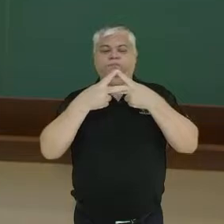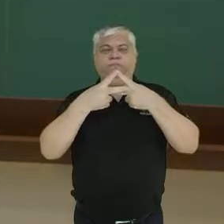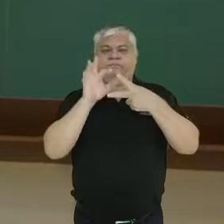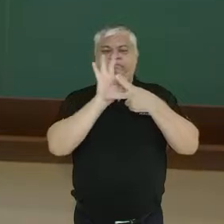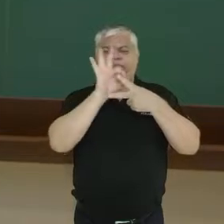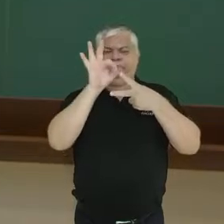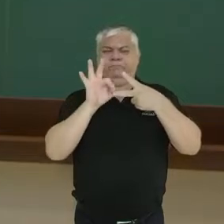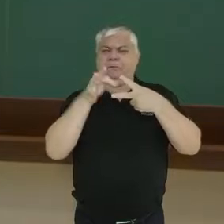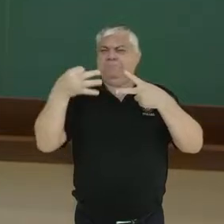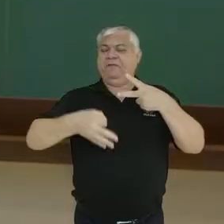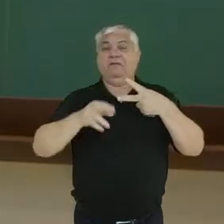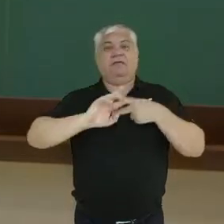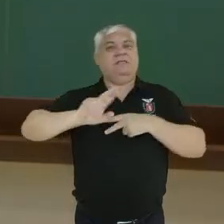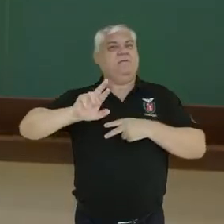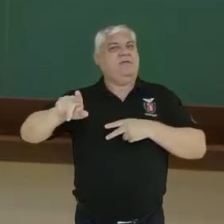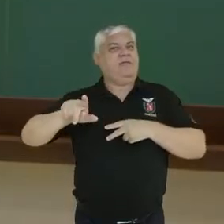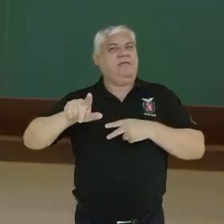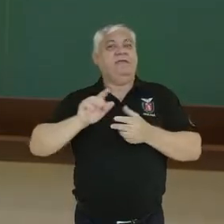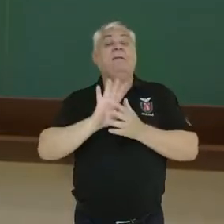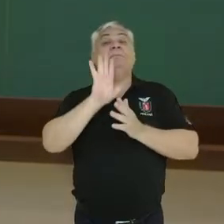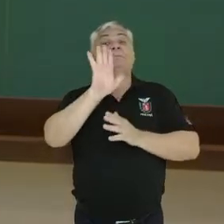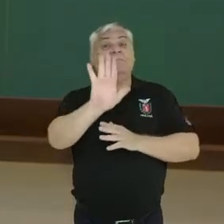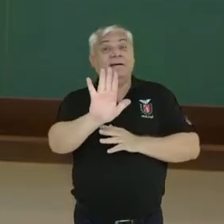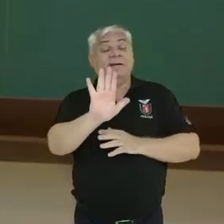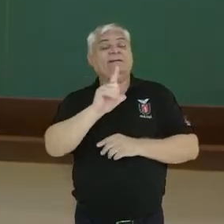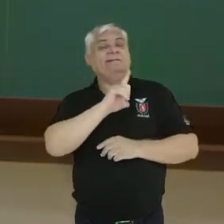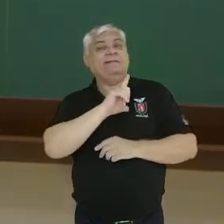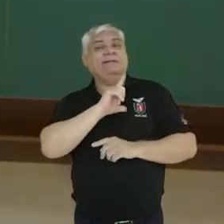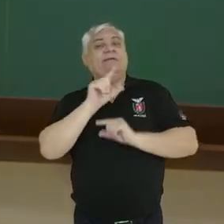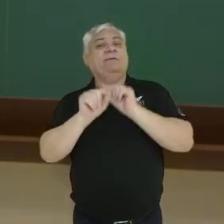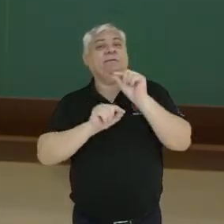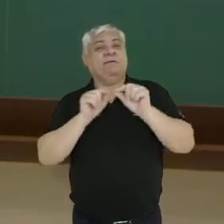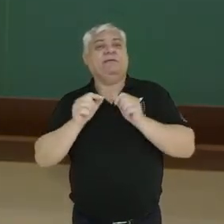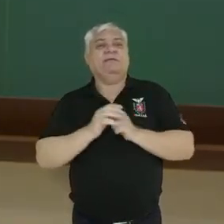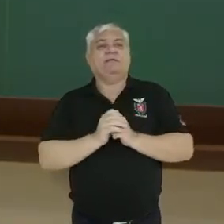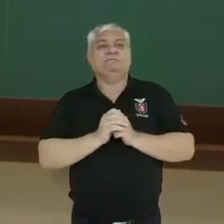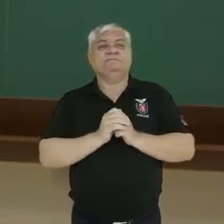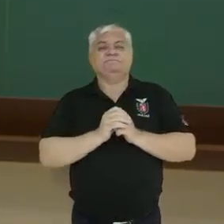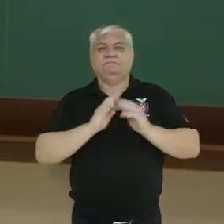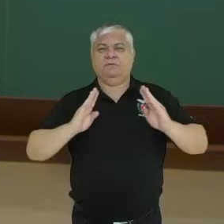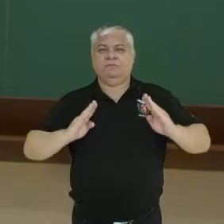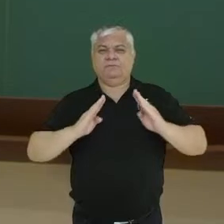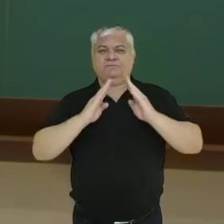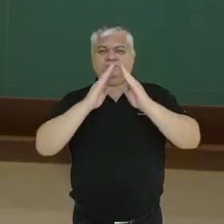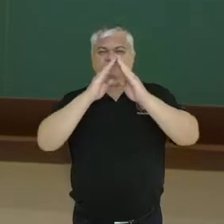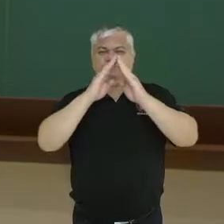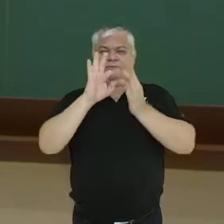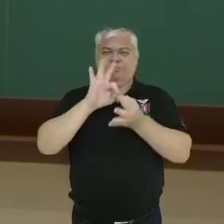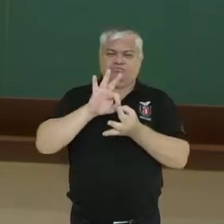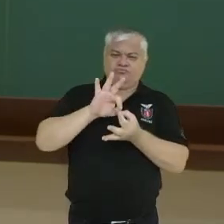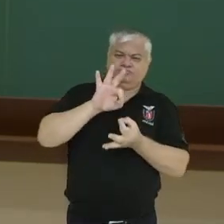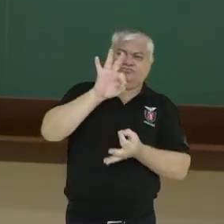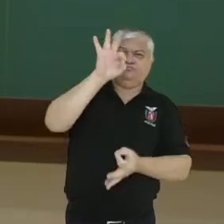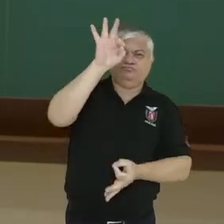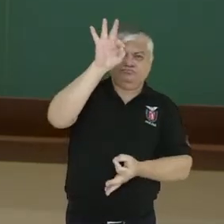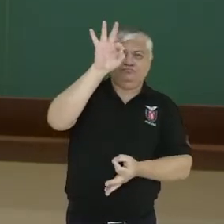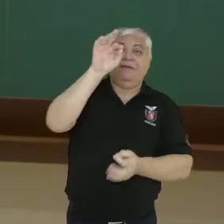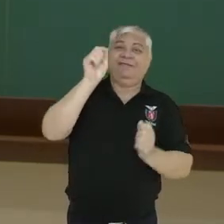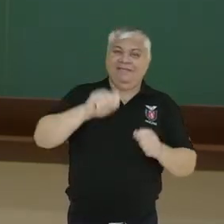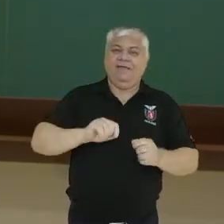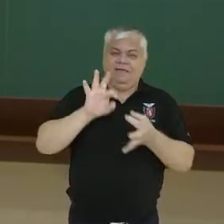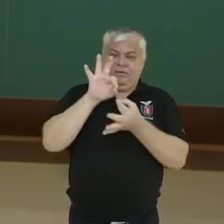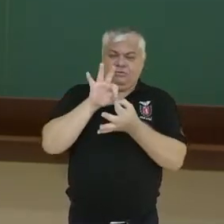reto, não tem. Mas, entretanto, porém, todavia, nós podemos traçar a altura relativa a um